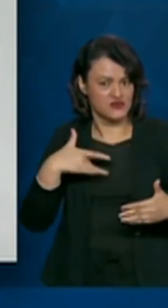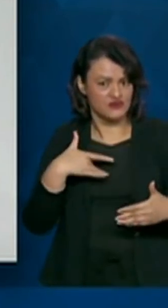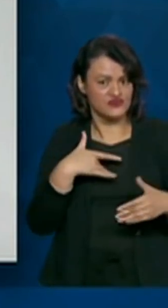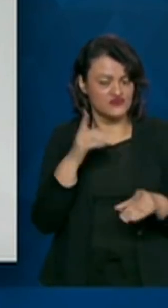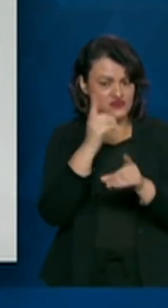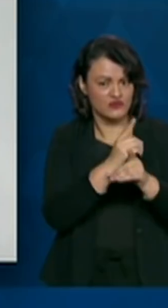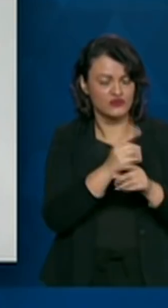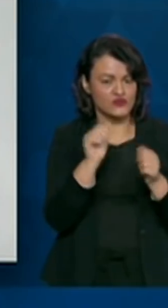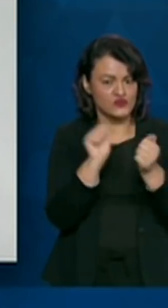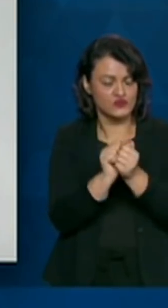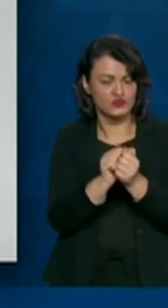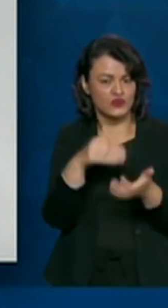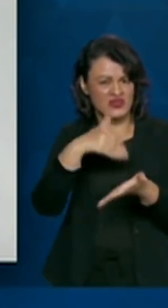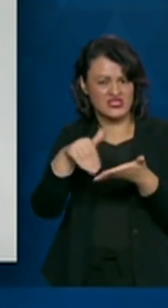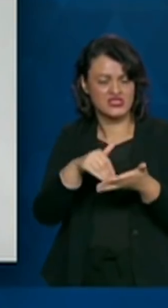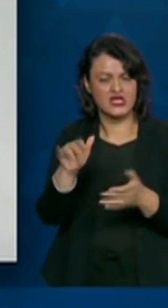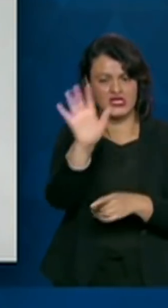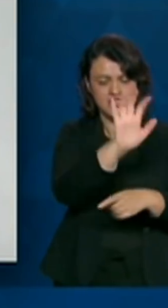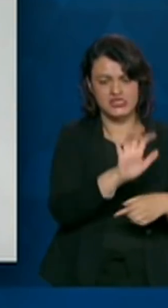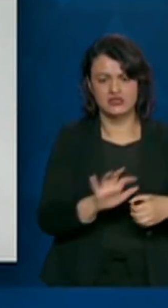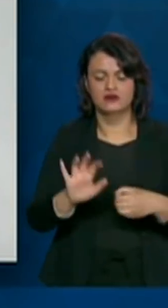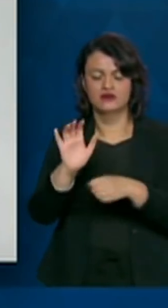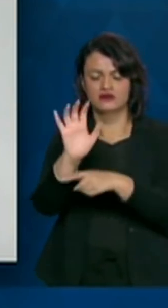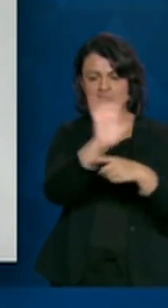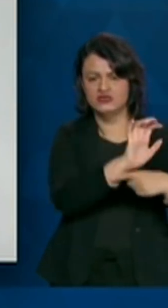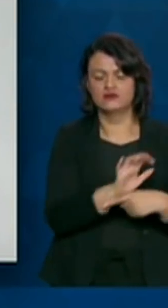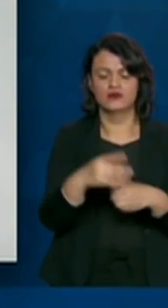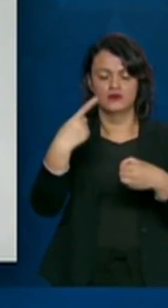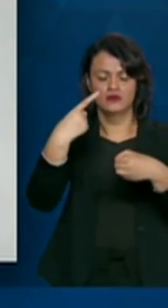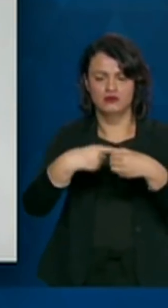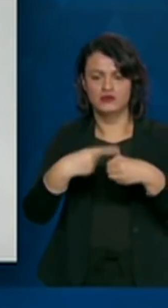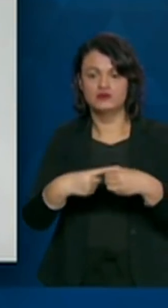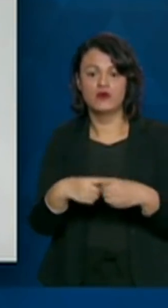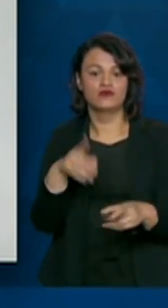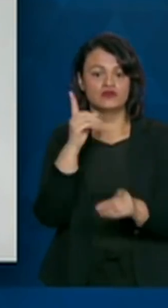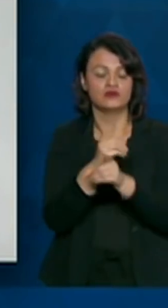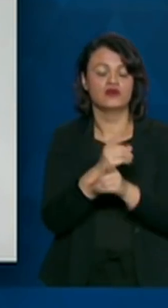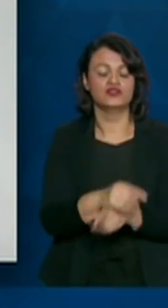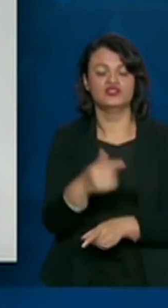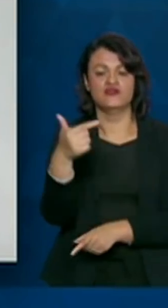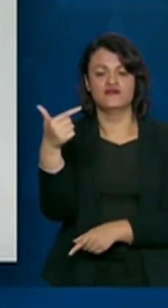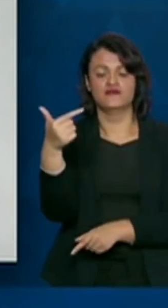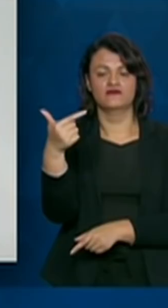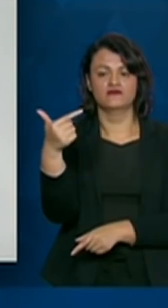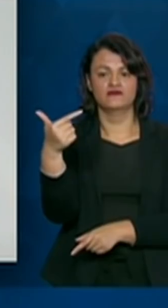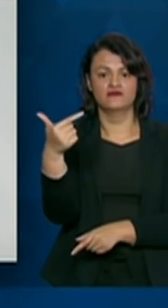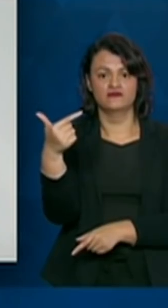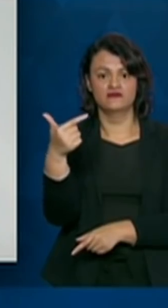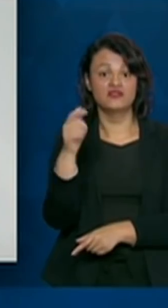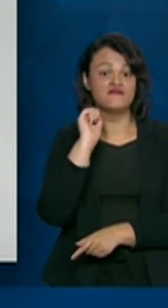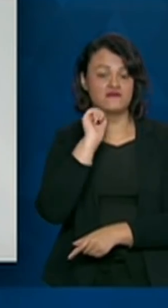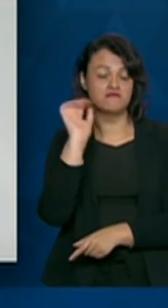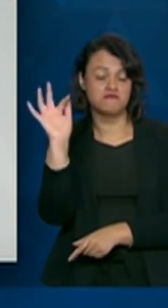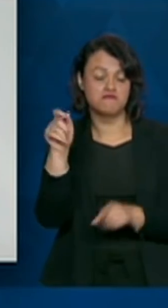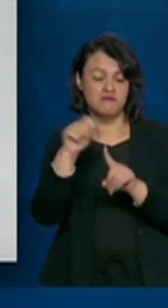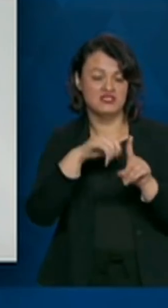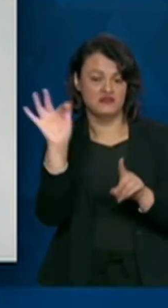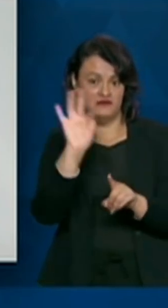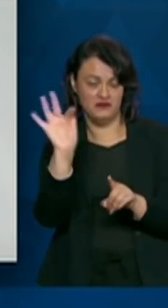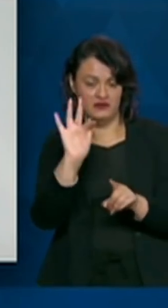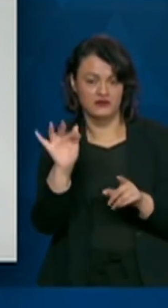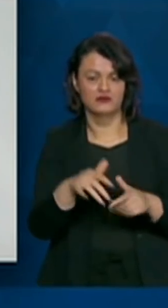em conjunto com as secretarias estaduais e municipais, ocorreu no dia 26 de fevereiro. Foi o momento em que foi